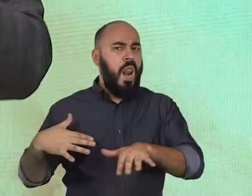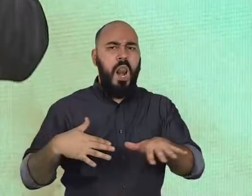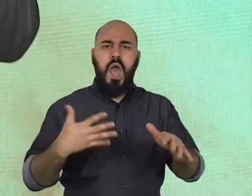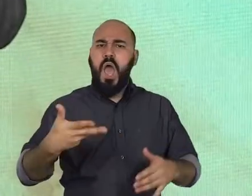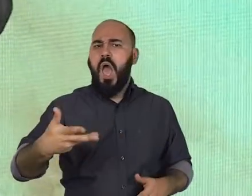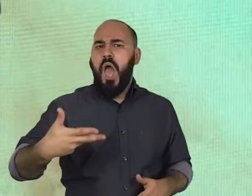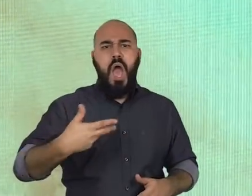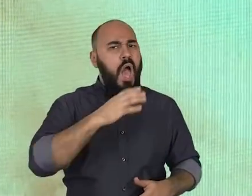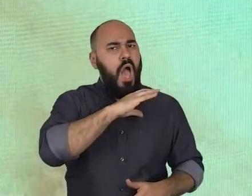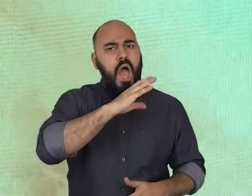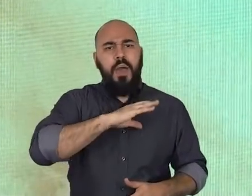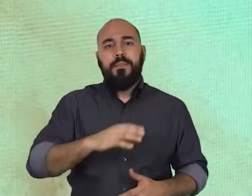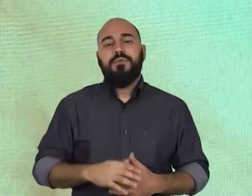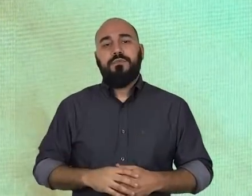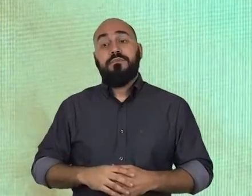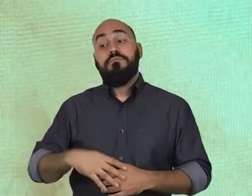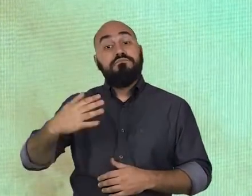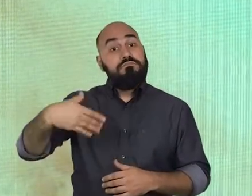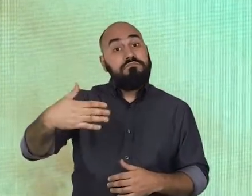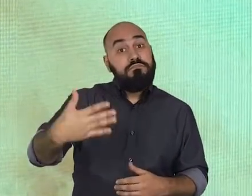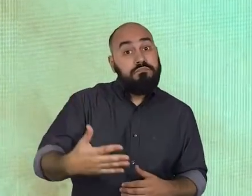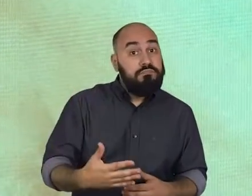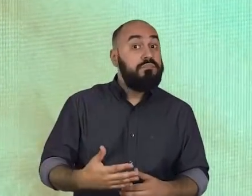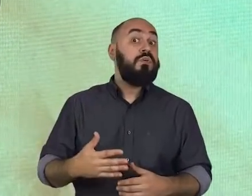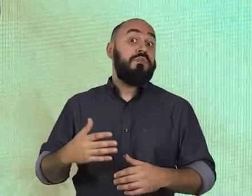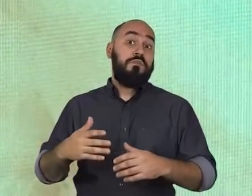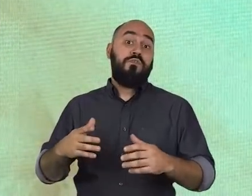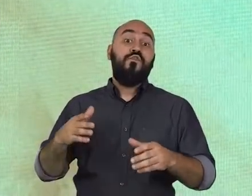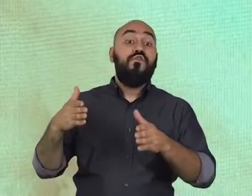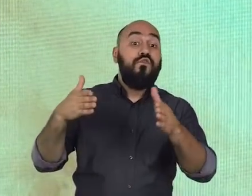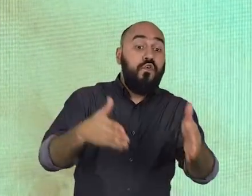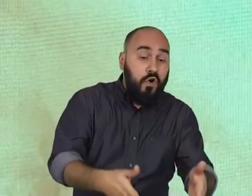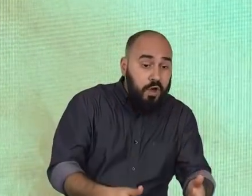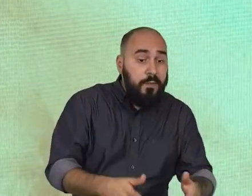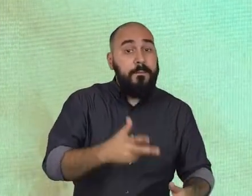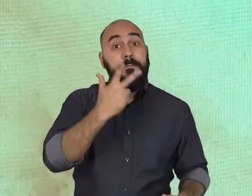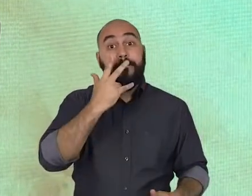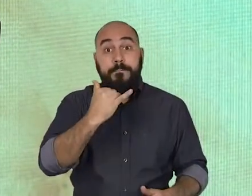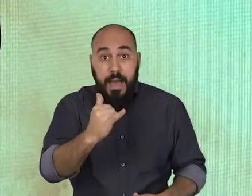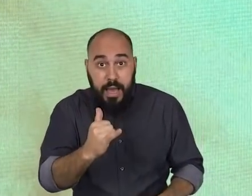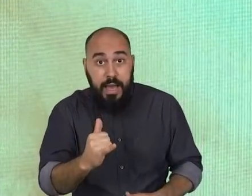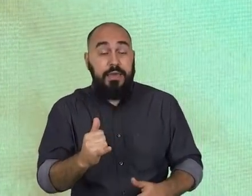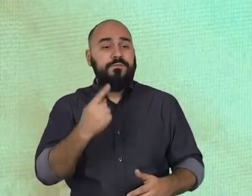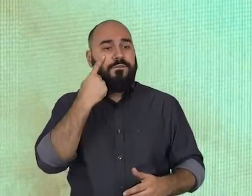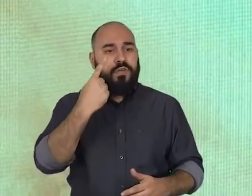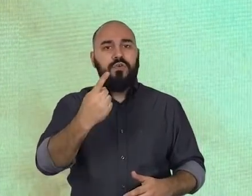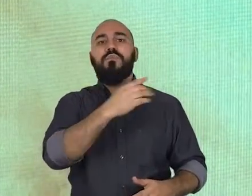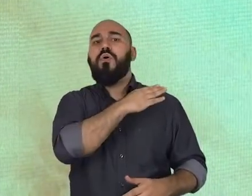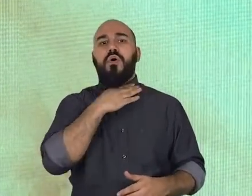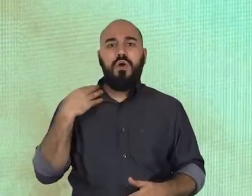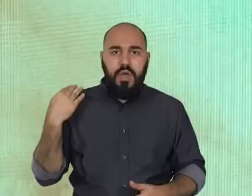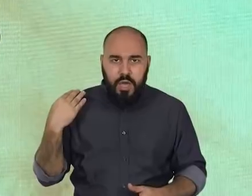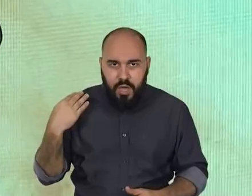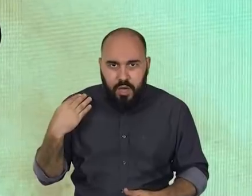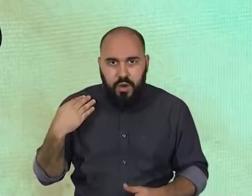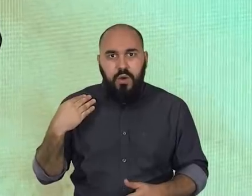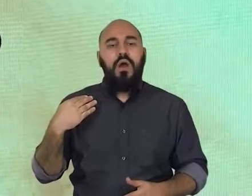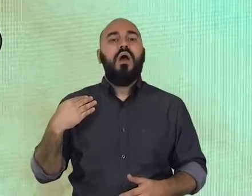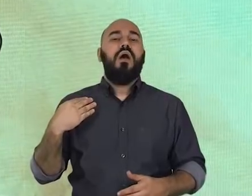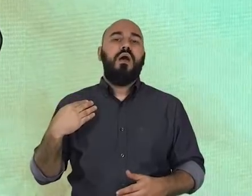tarde, naquele mesmo ano, Nabucodonosor volta à região que ele havia estado anteriormente apenas para